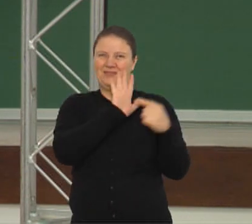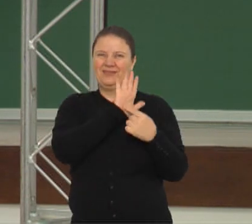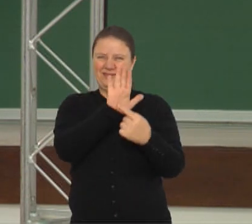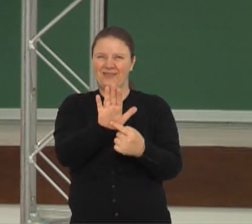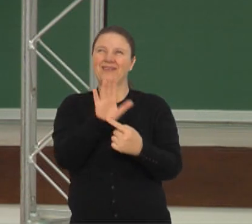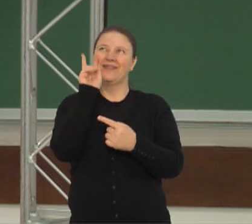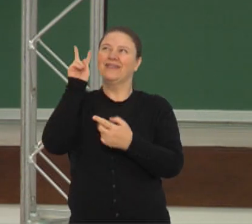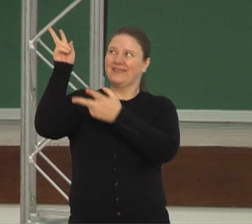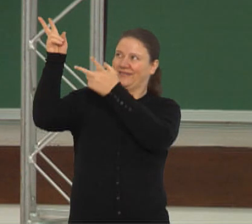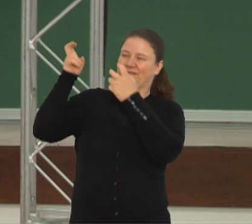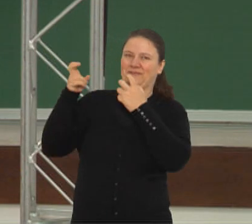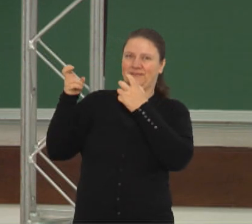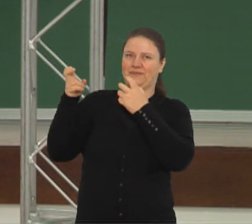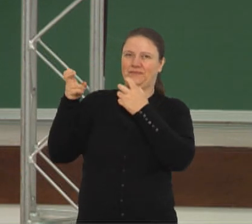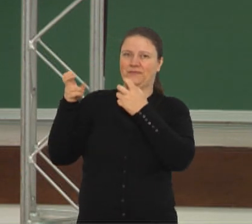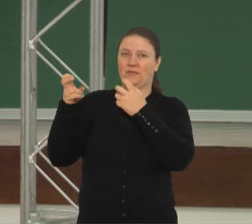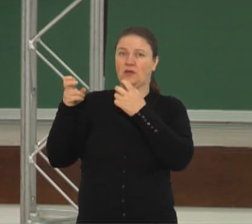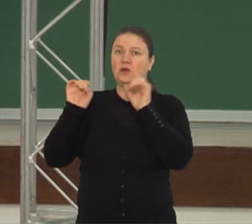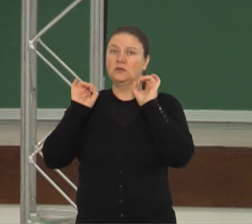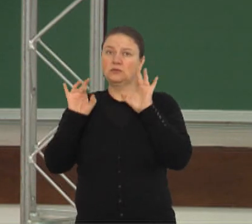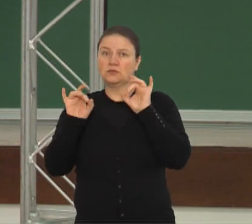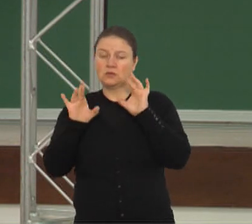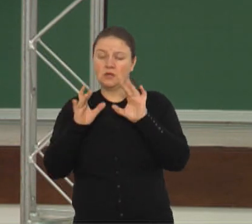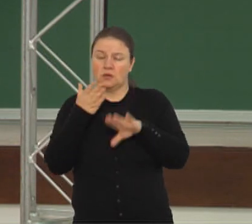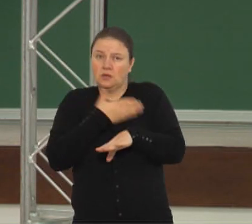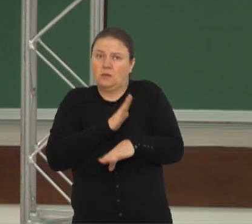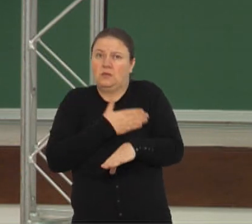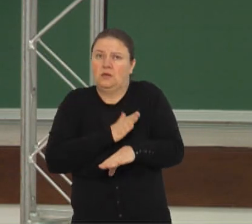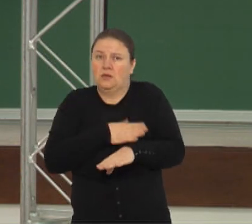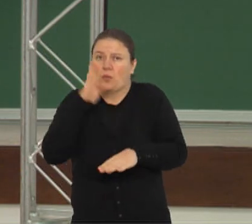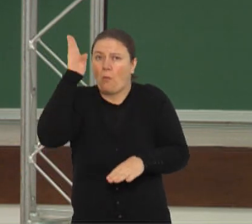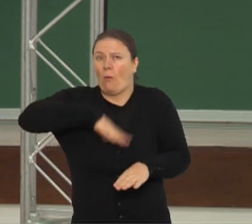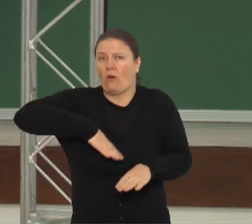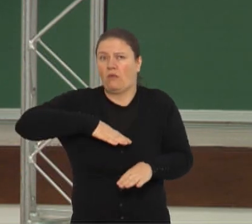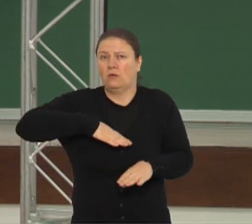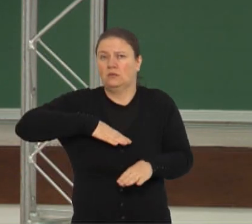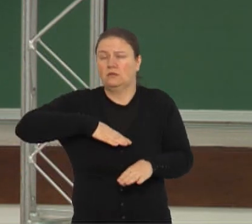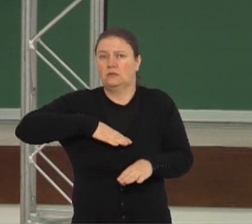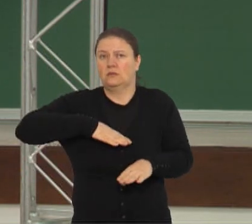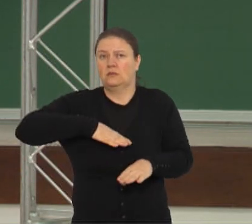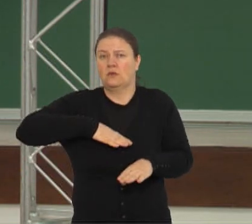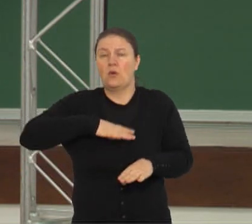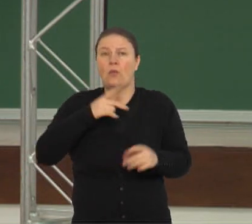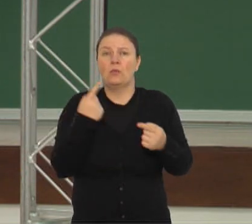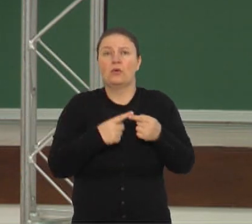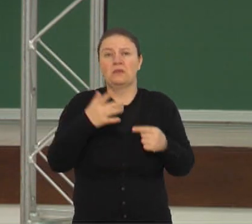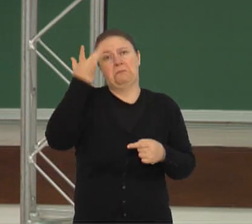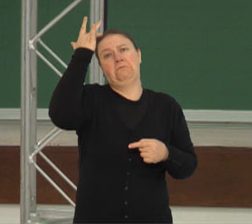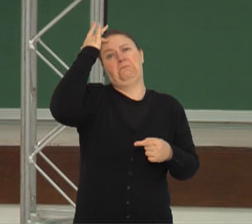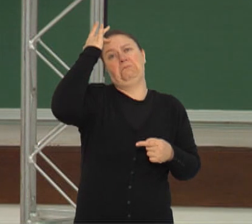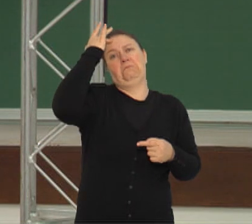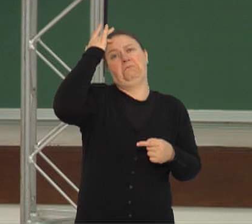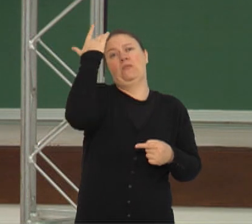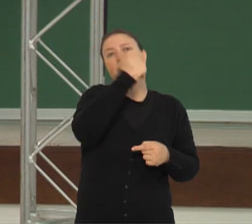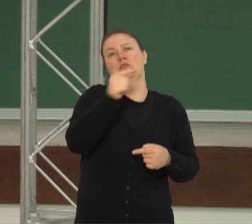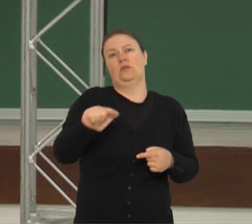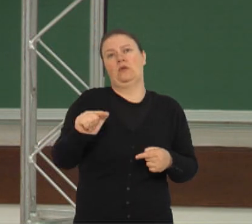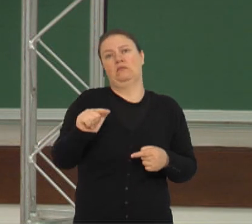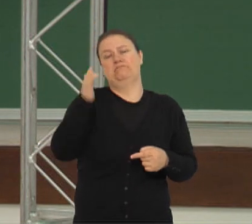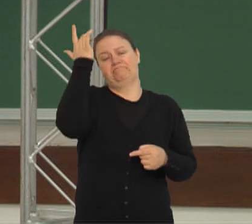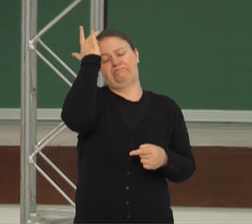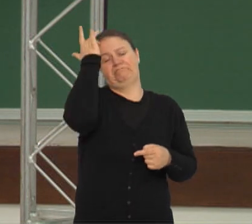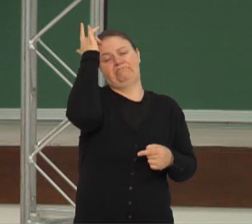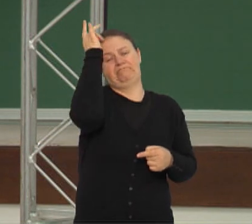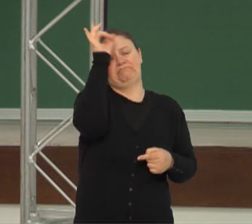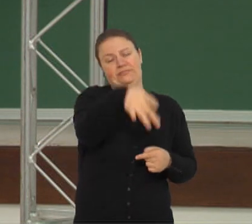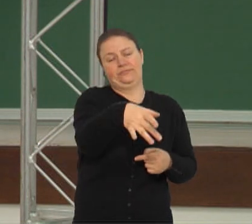só pratica o mal pela ignorância. Então bastaria pegar o sábio, botar ele como governante e está tudo